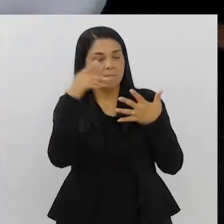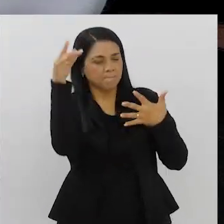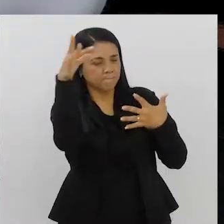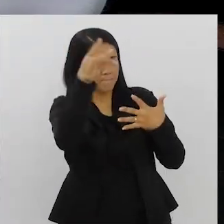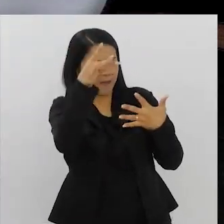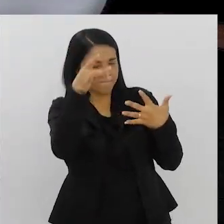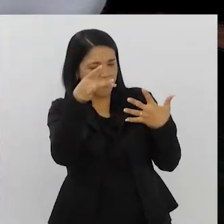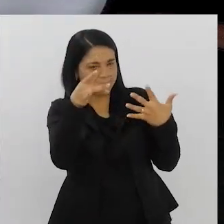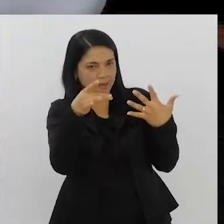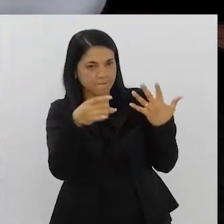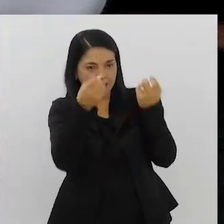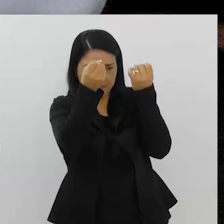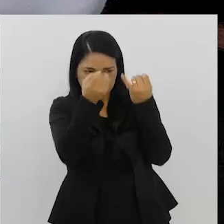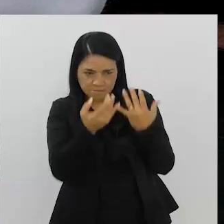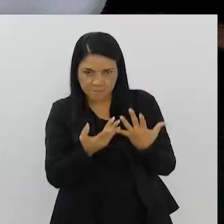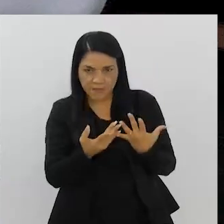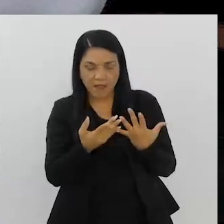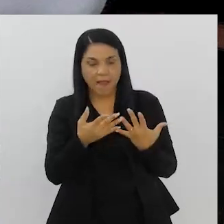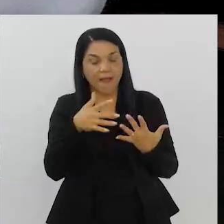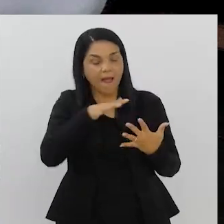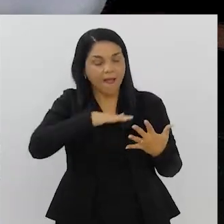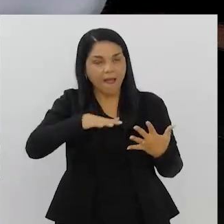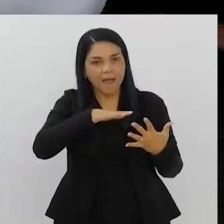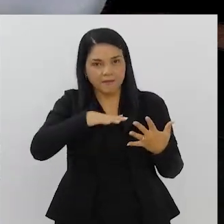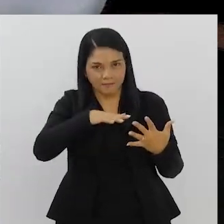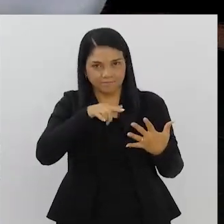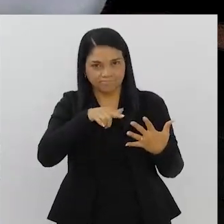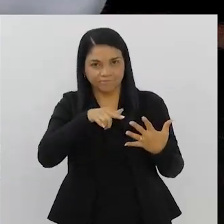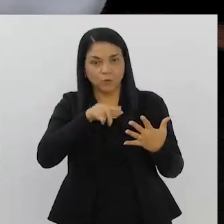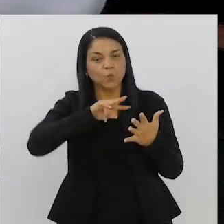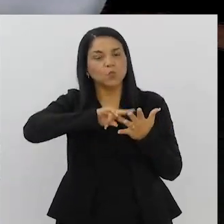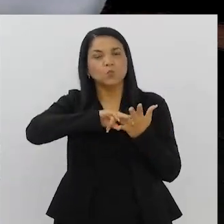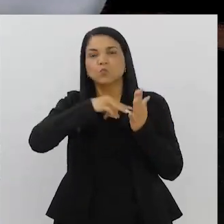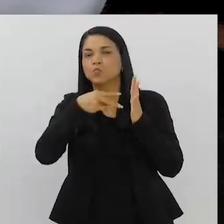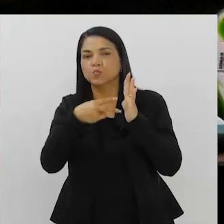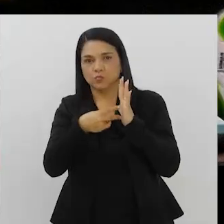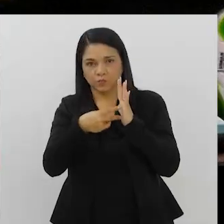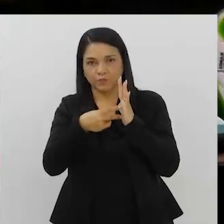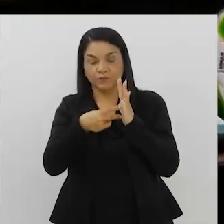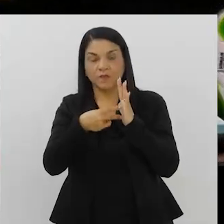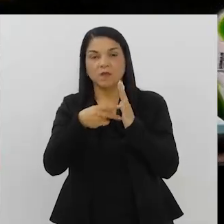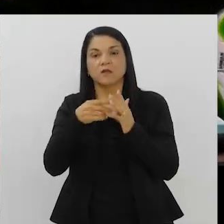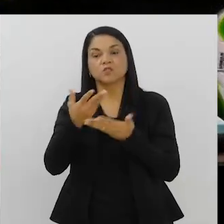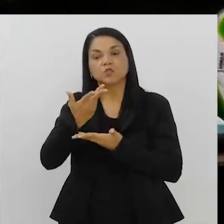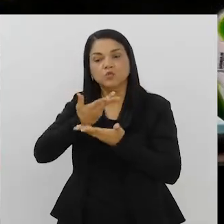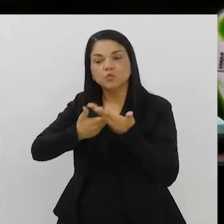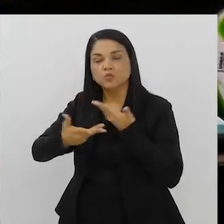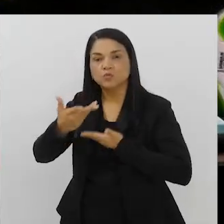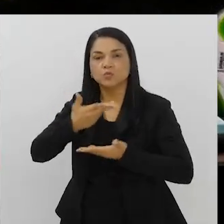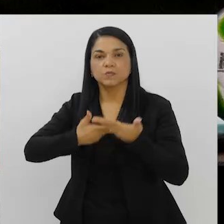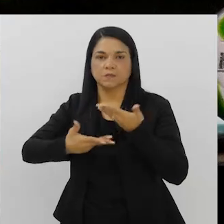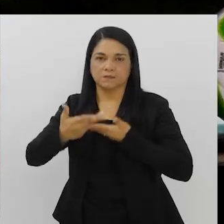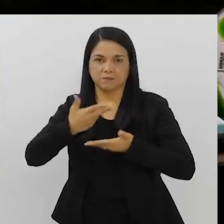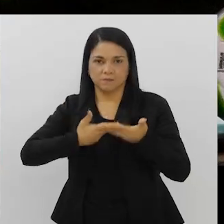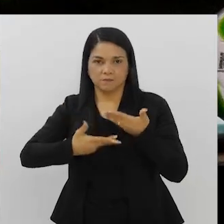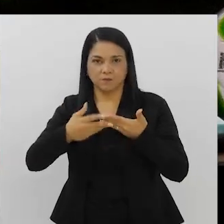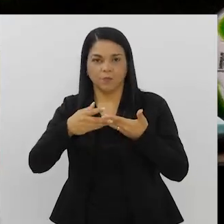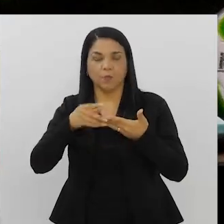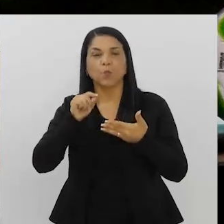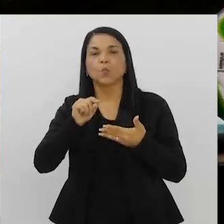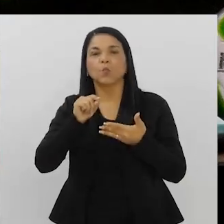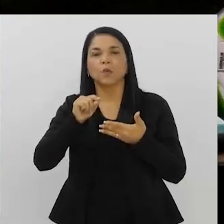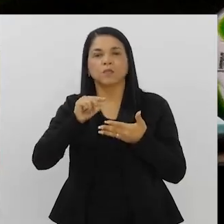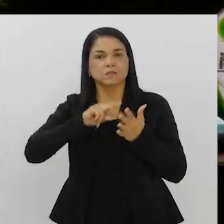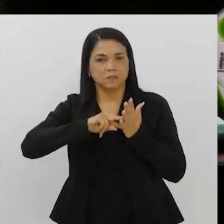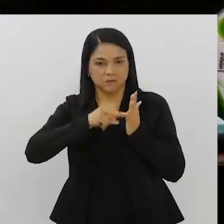cada área a que você se referiu, o que significa precisamente a socialização, quer dizer, o que você quer dizer com